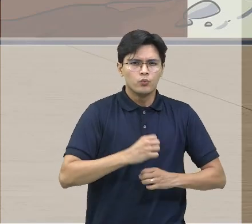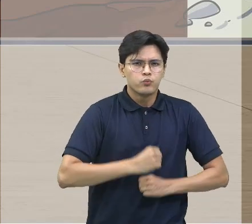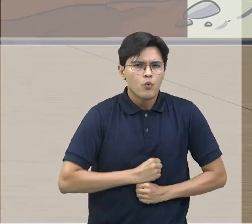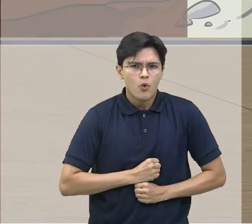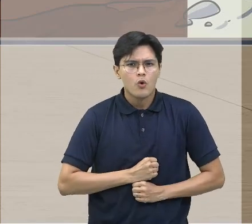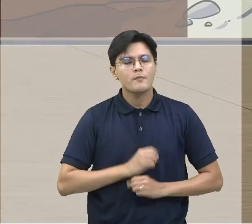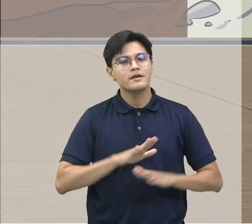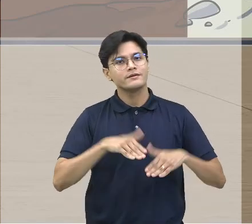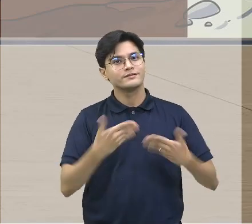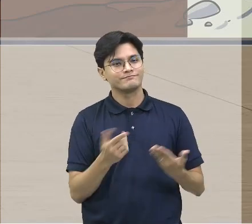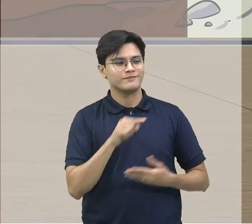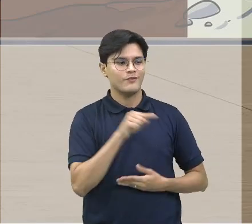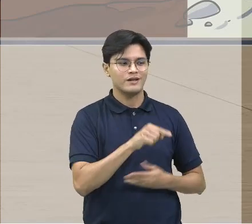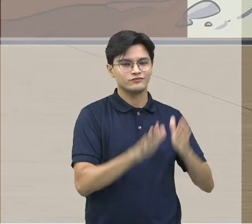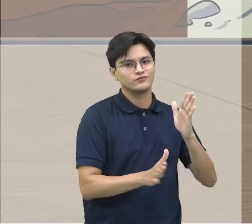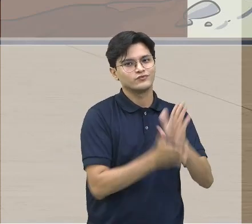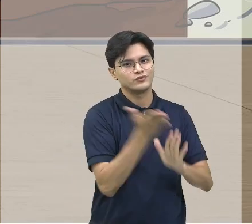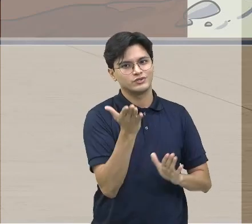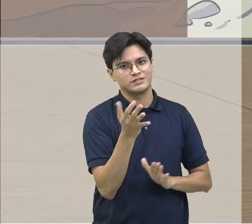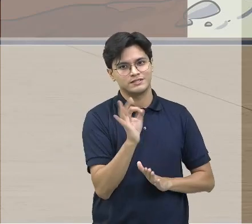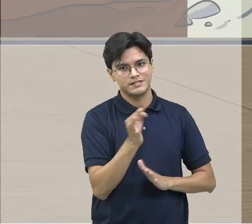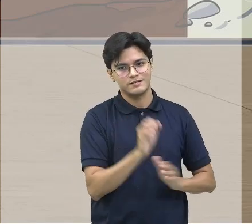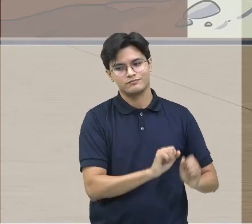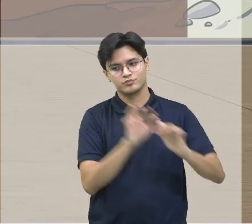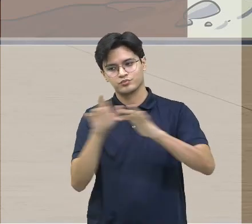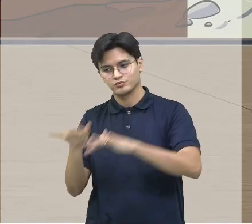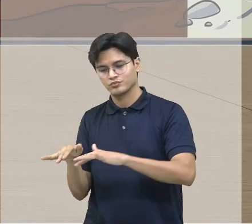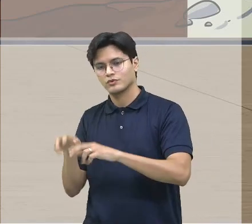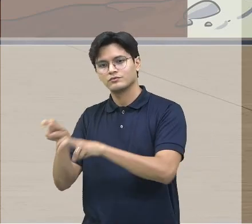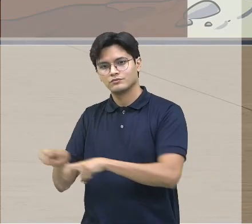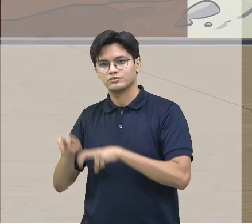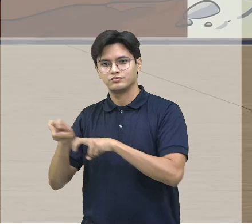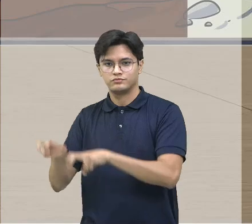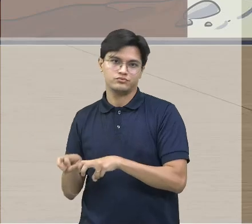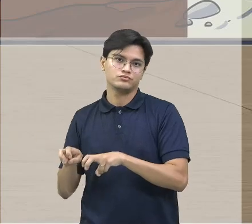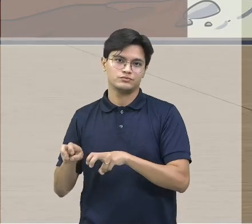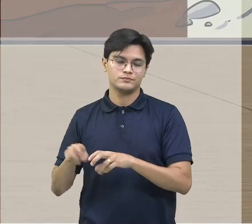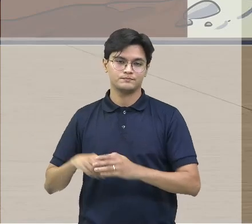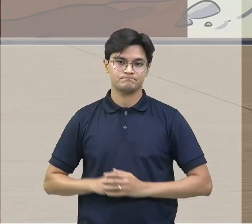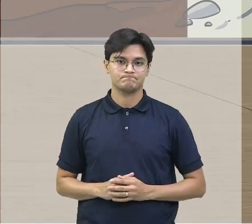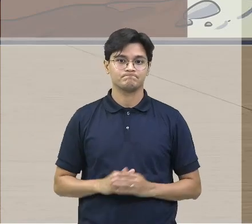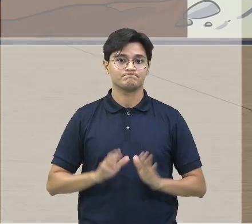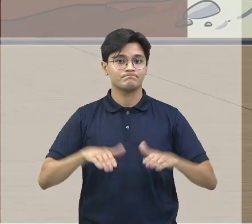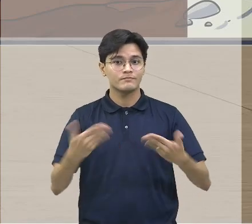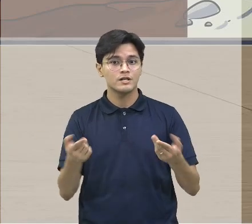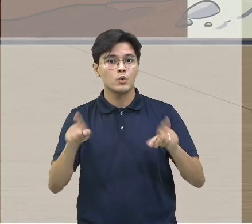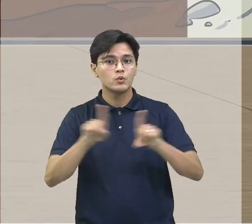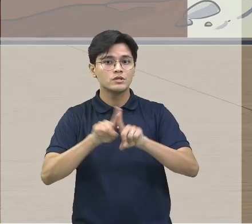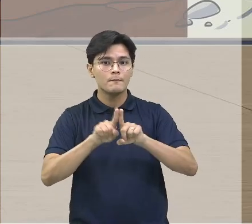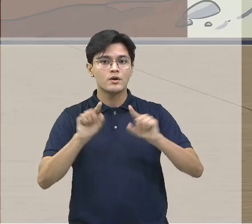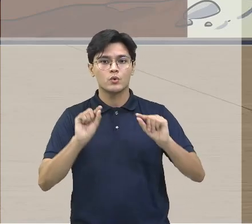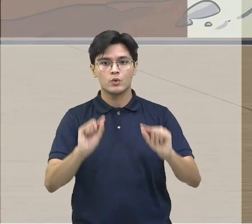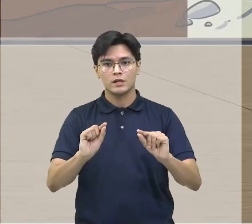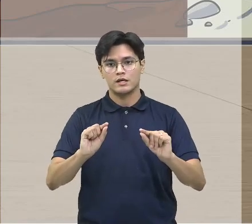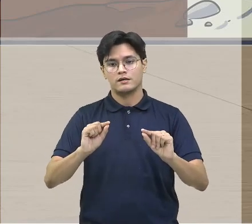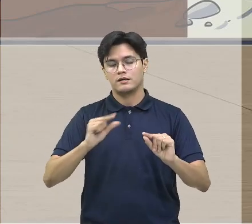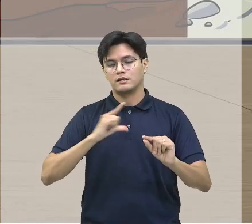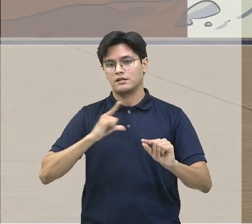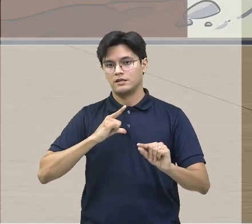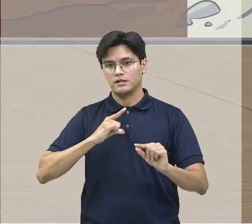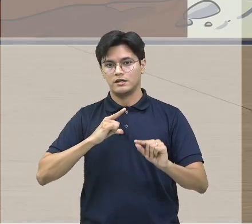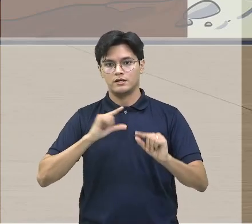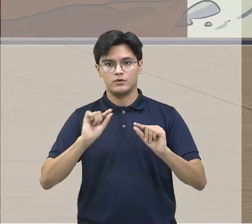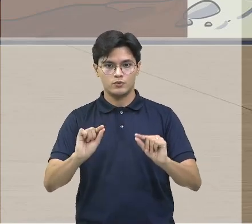Média, justamente por conta da queda da estrutura do Império Romano. Nós vamos ter também, acompanhado com isso, a questão